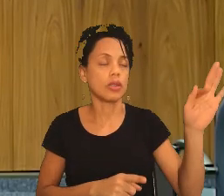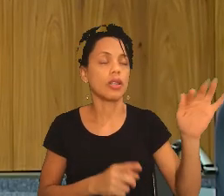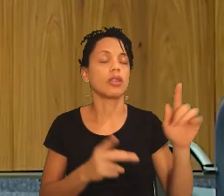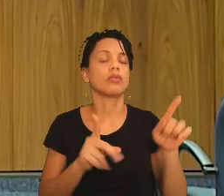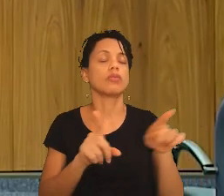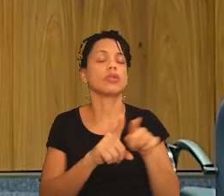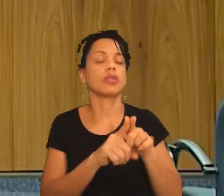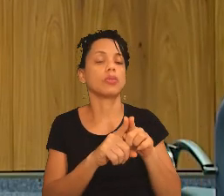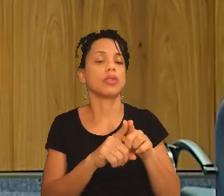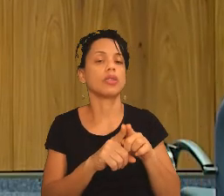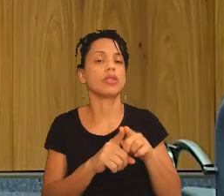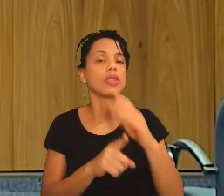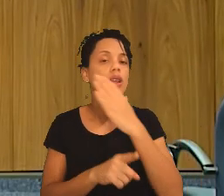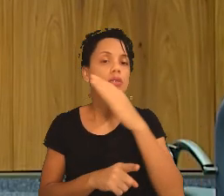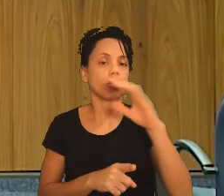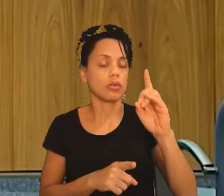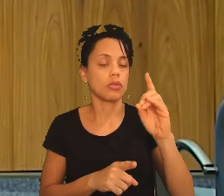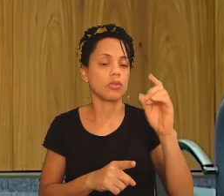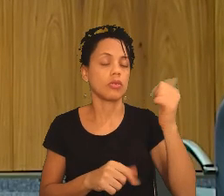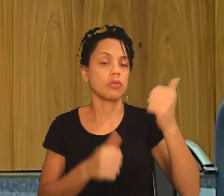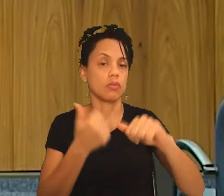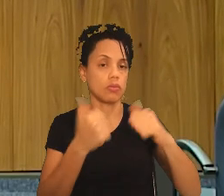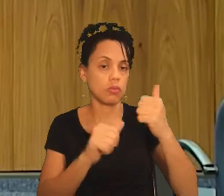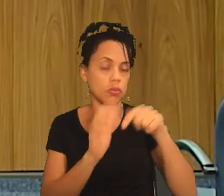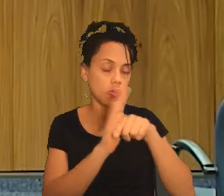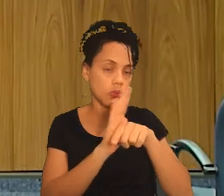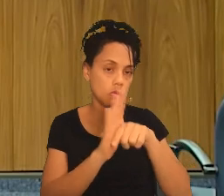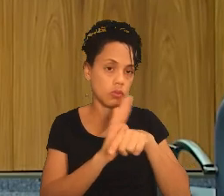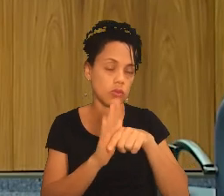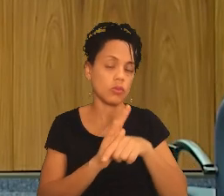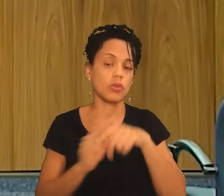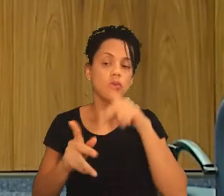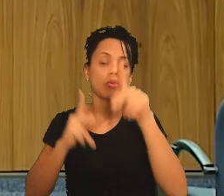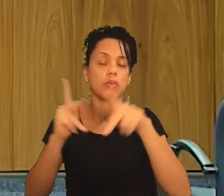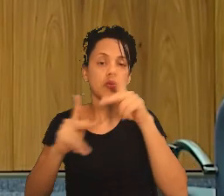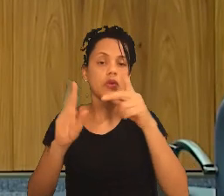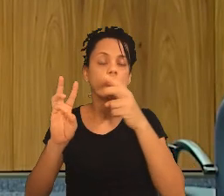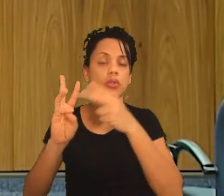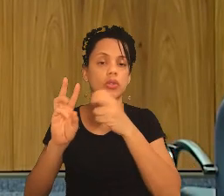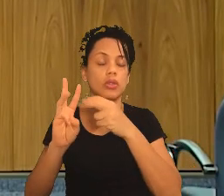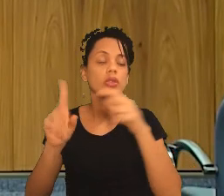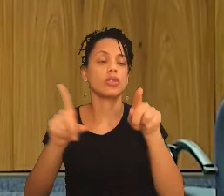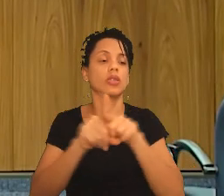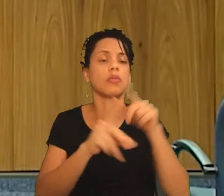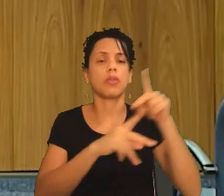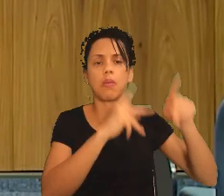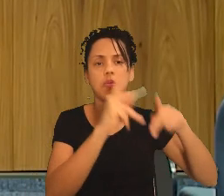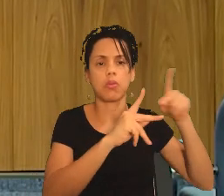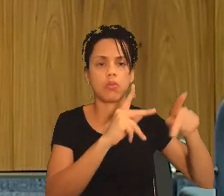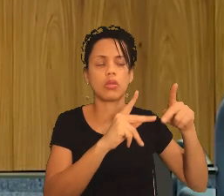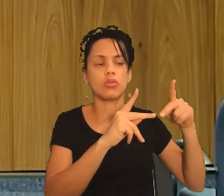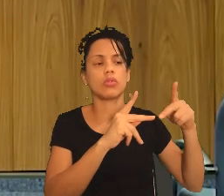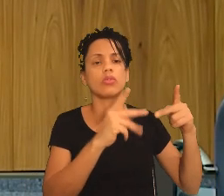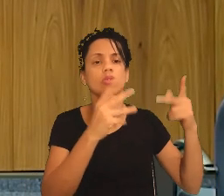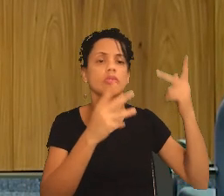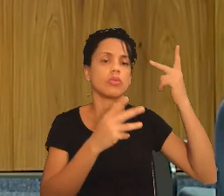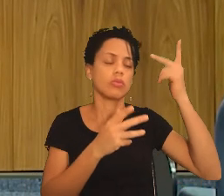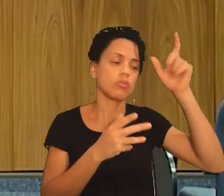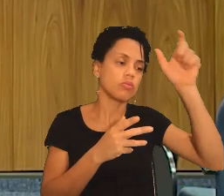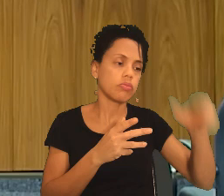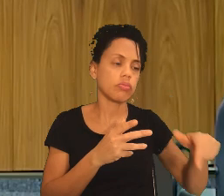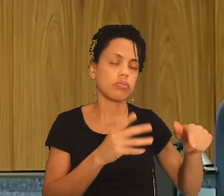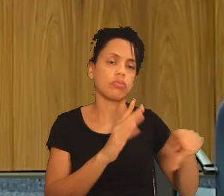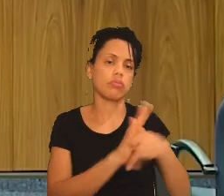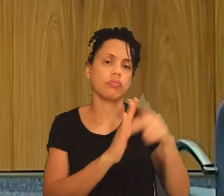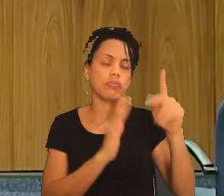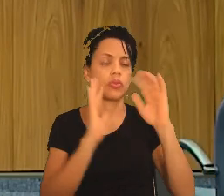atuações, né? Então, eu pretendo falar um pouquinho do grupo de trabalho, né, que a gente tem no Ministério Público Federal, na 6ª Câmara